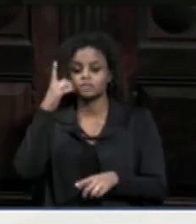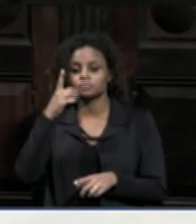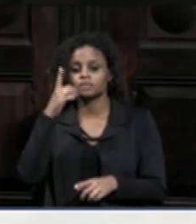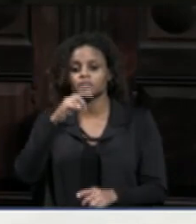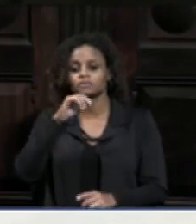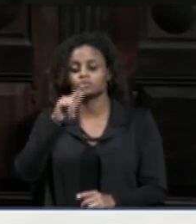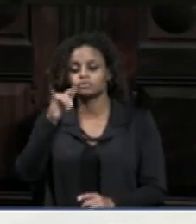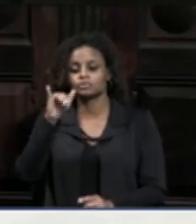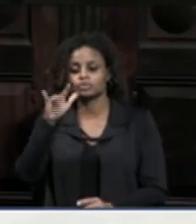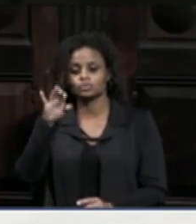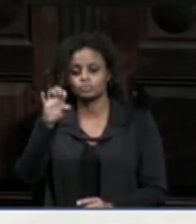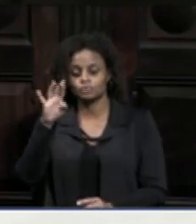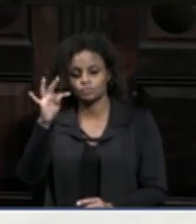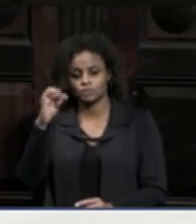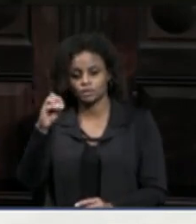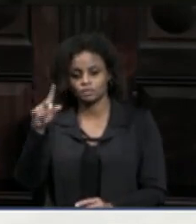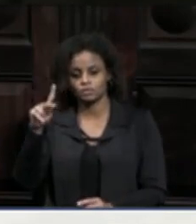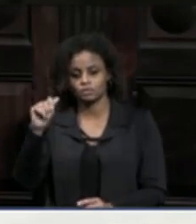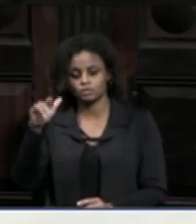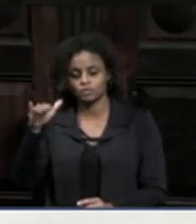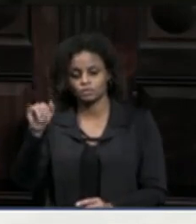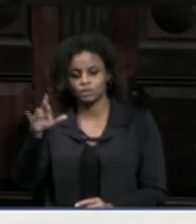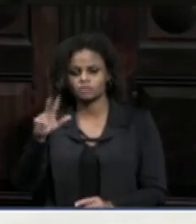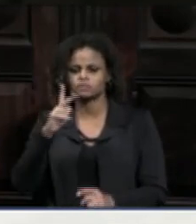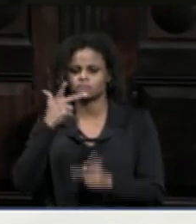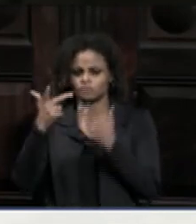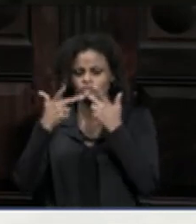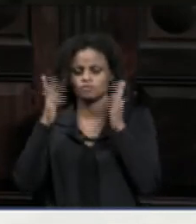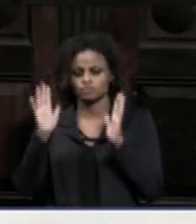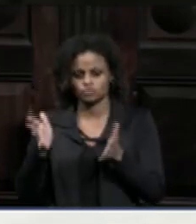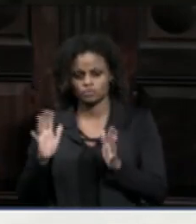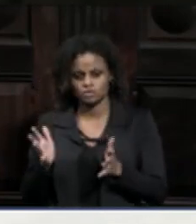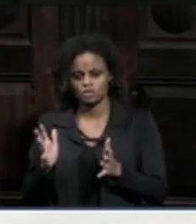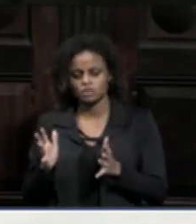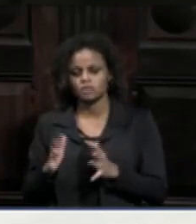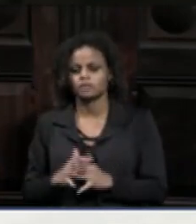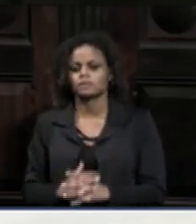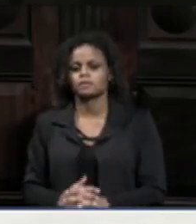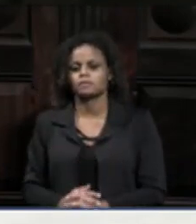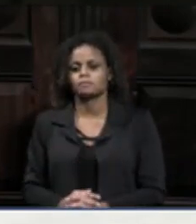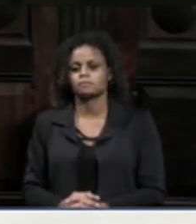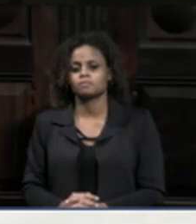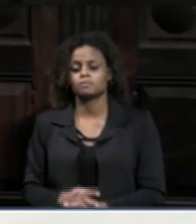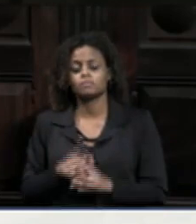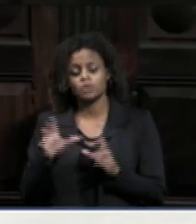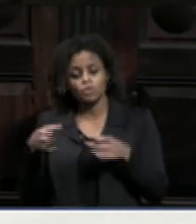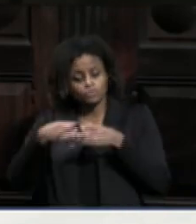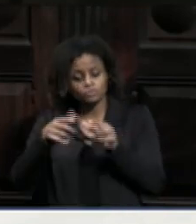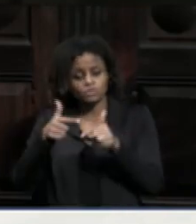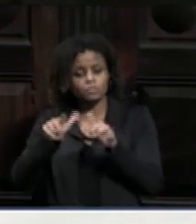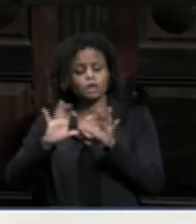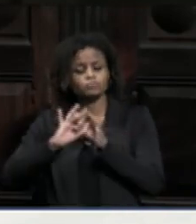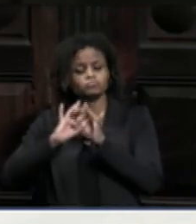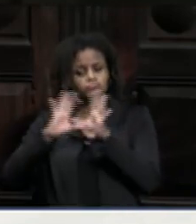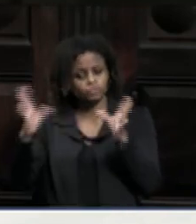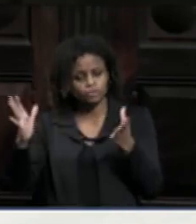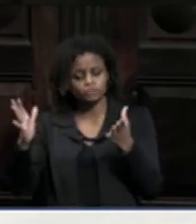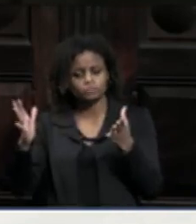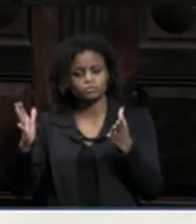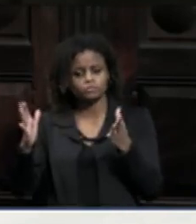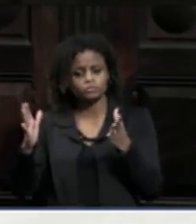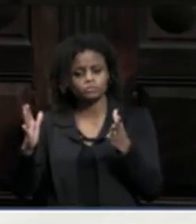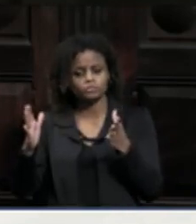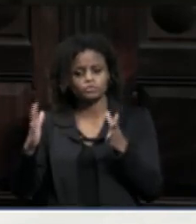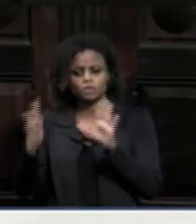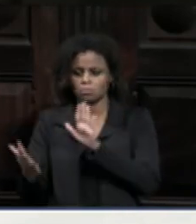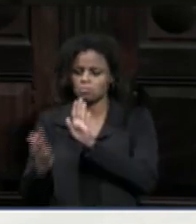Palmares aqui, já se manifestou, por mim presidida, está à disposição, caso haja